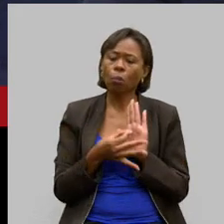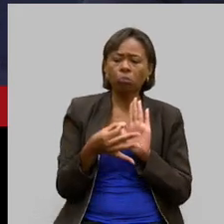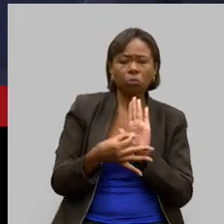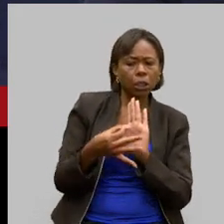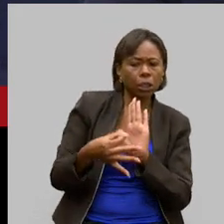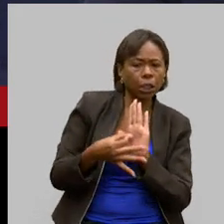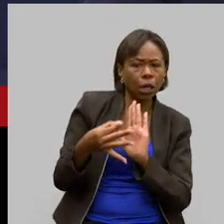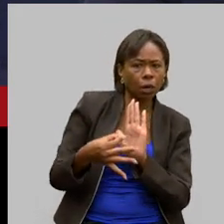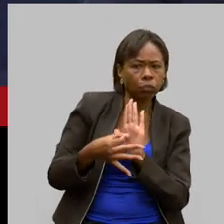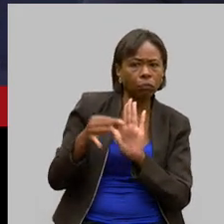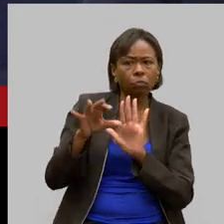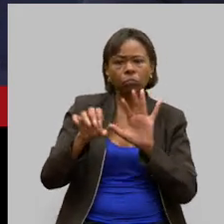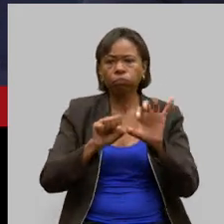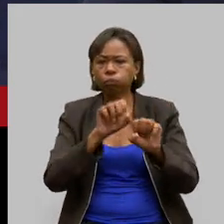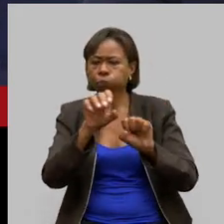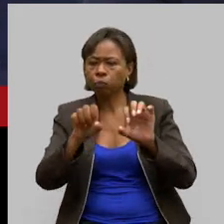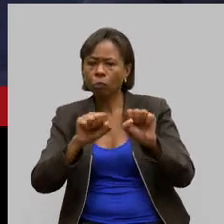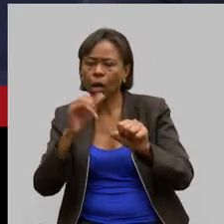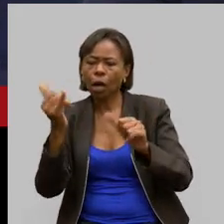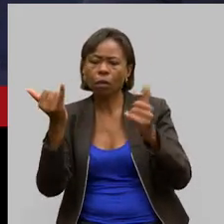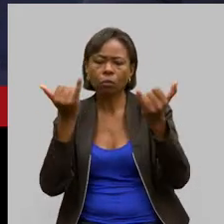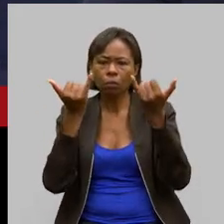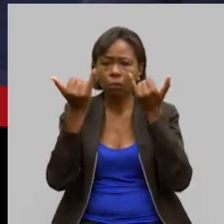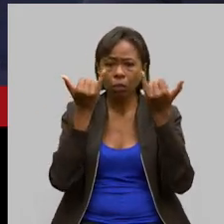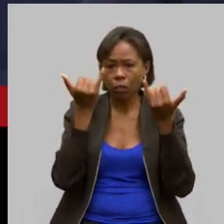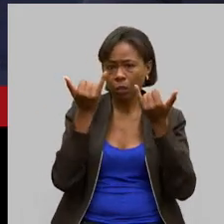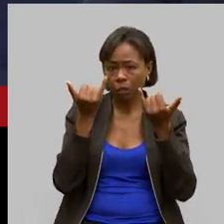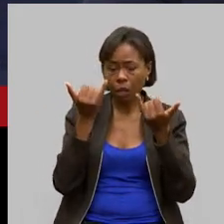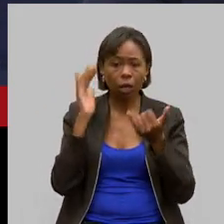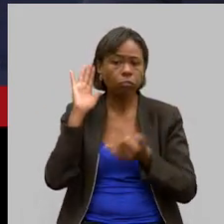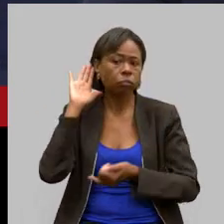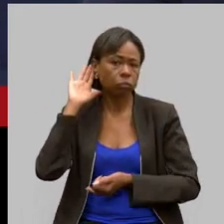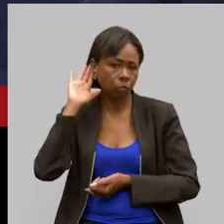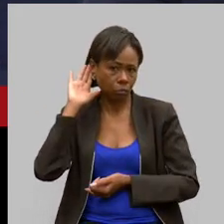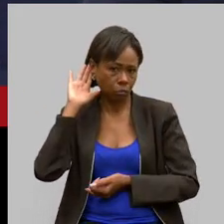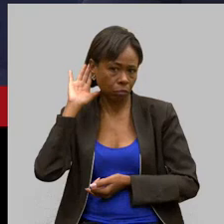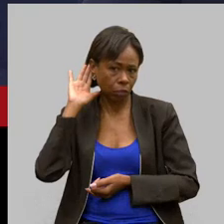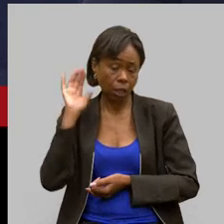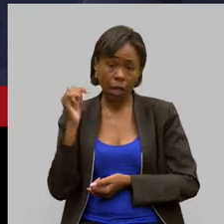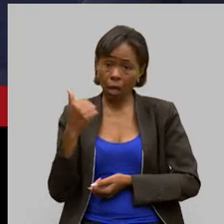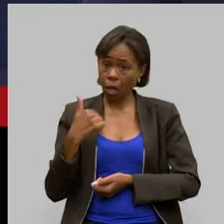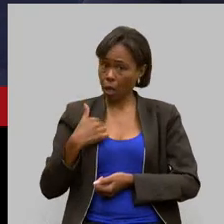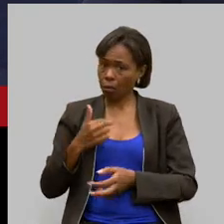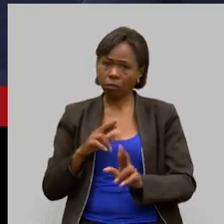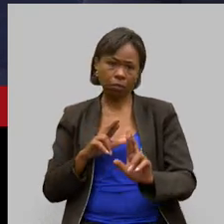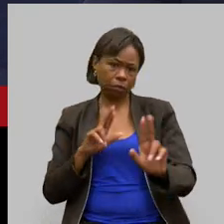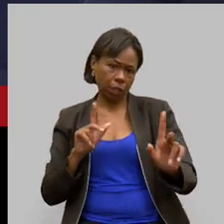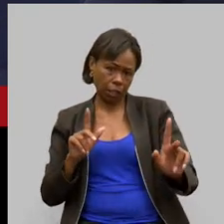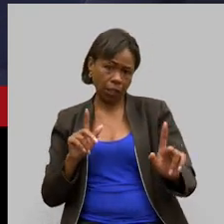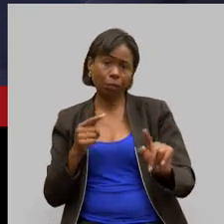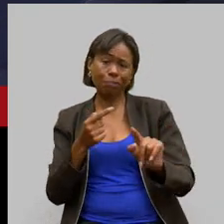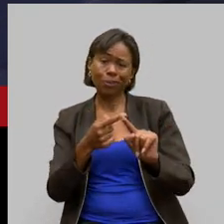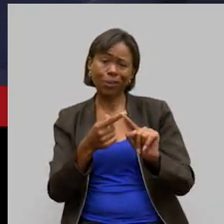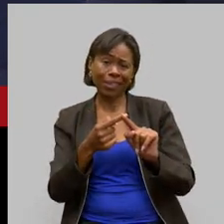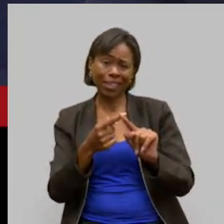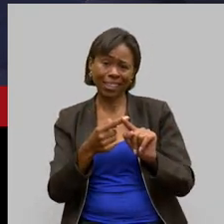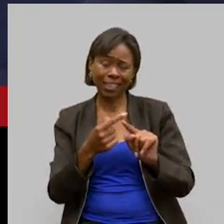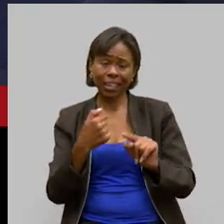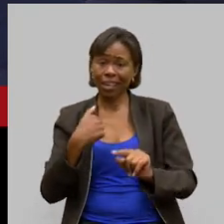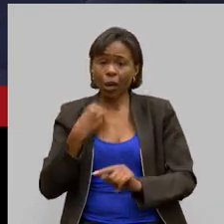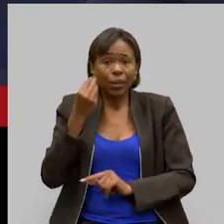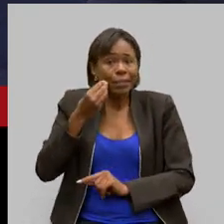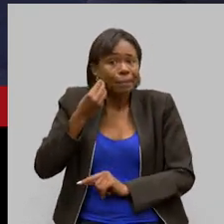porque ao contrário de muitas pessoas que estão aqui eu não tenho essa experiência tão próxima essa